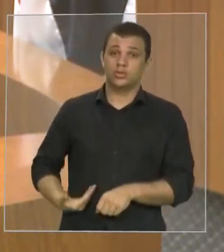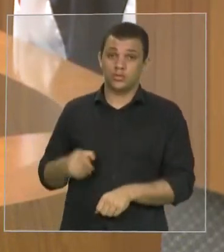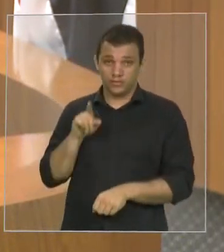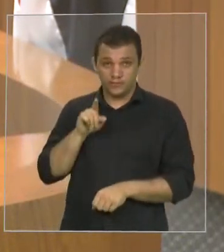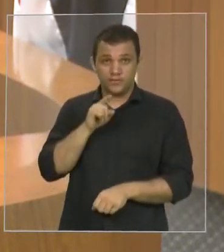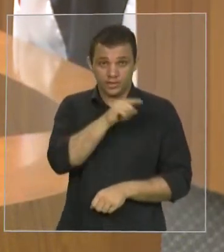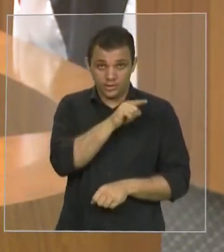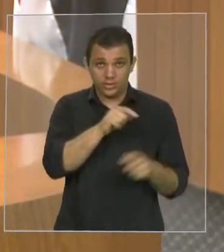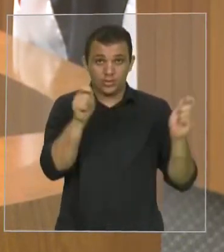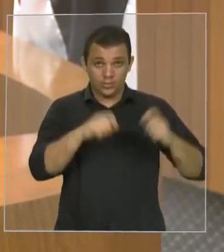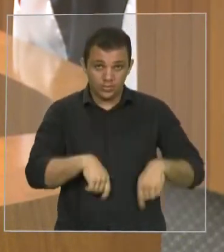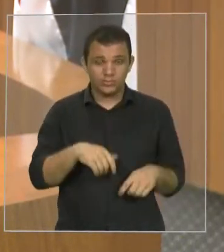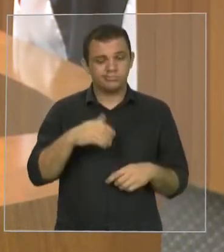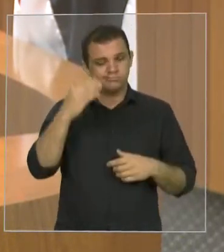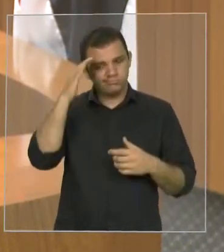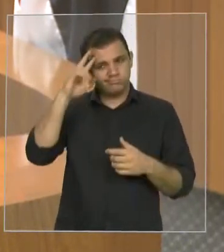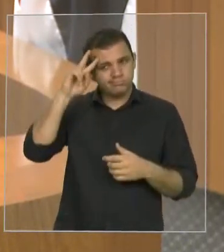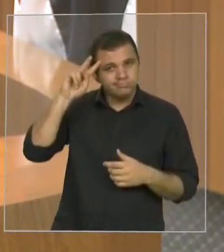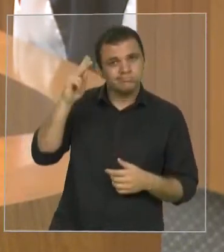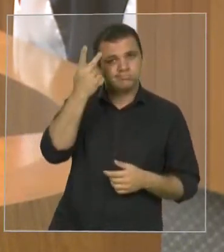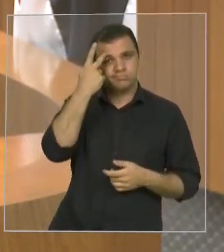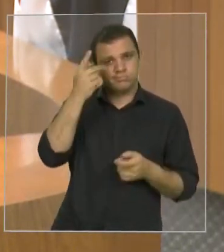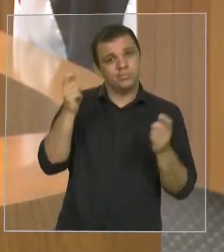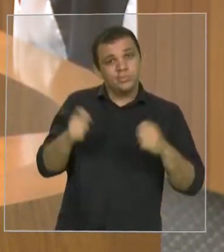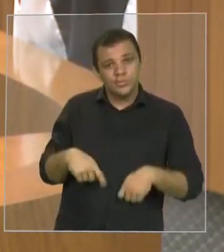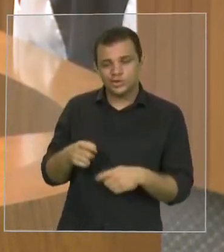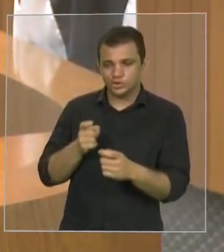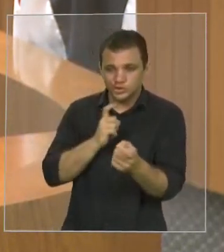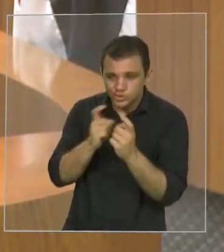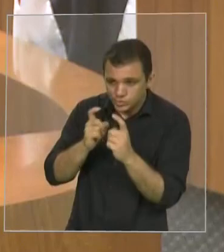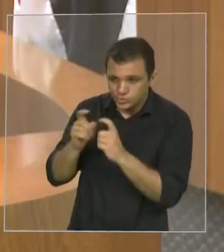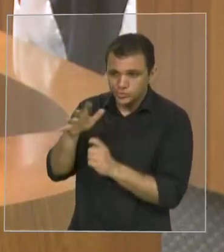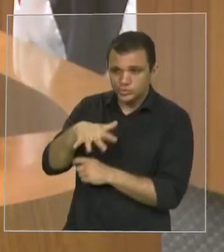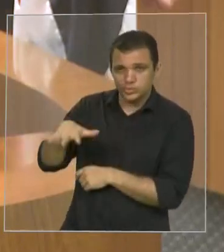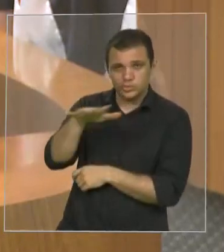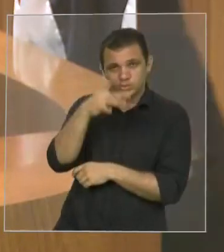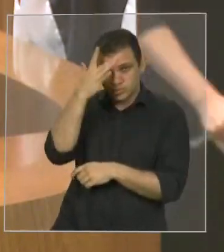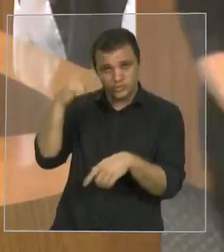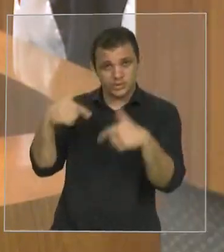estaduais esse projeto que é da maior importância, que cria o Instituto de Previdência dos Servidores do Estado.